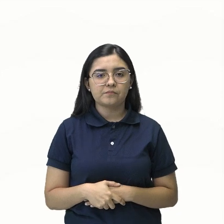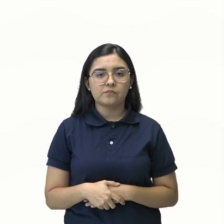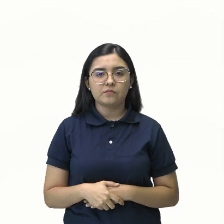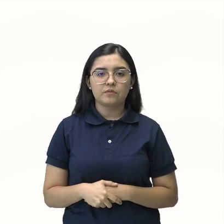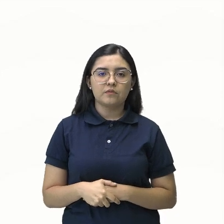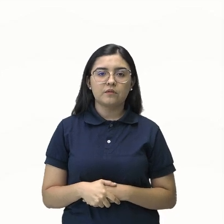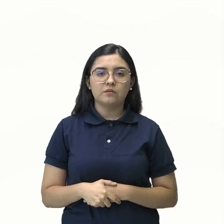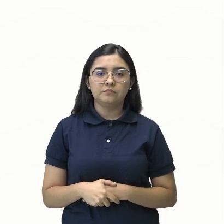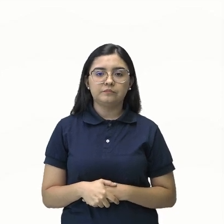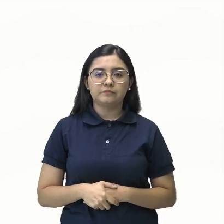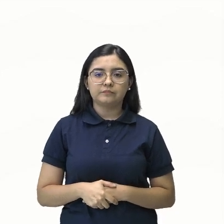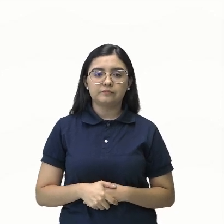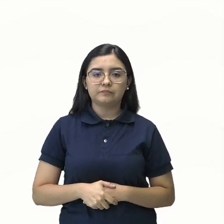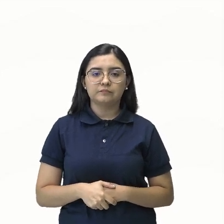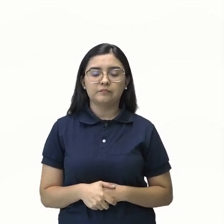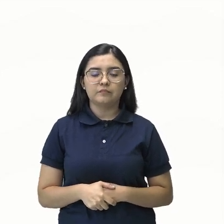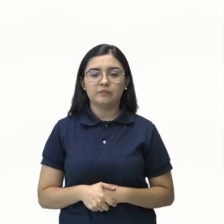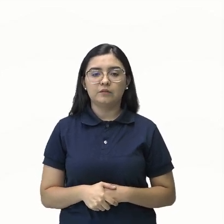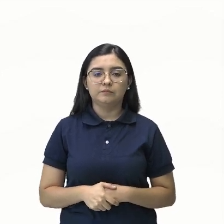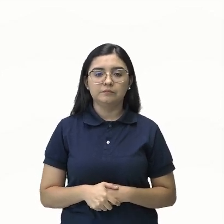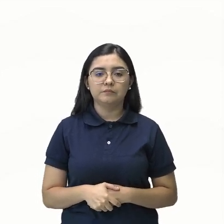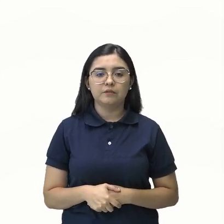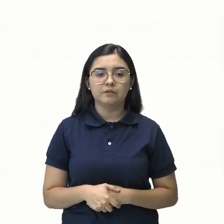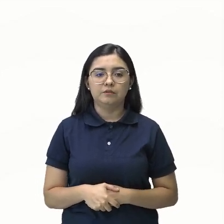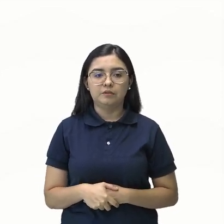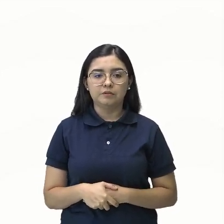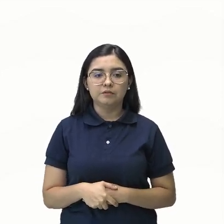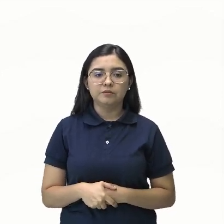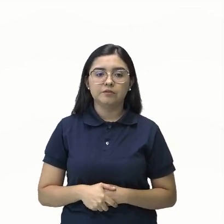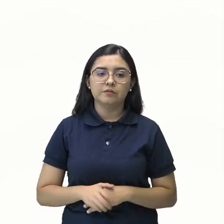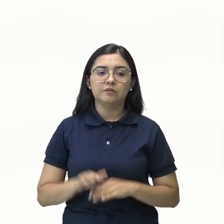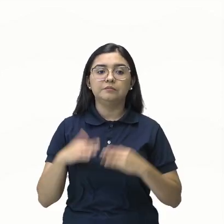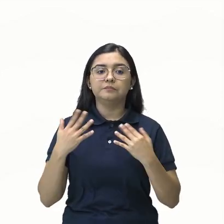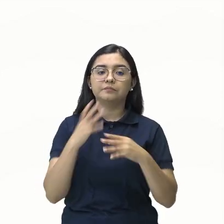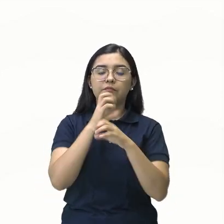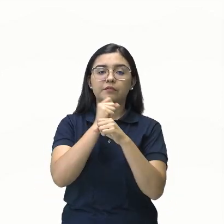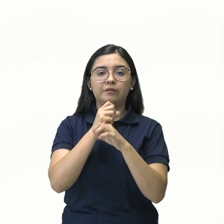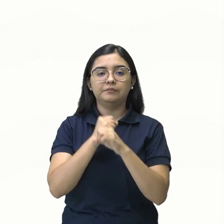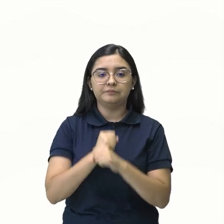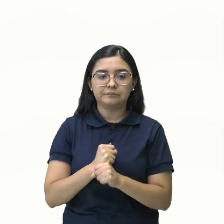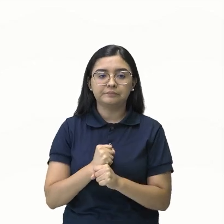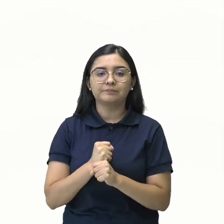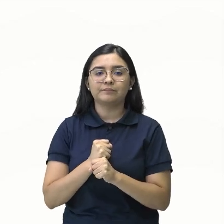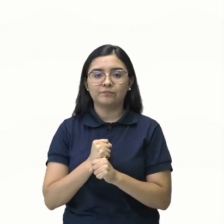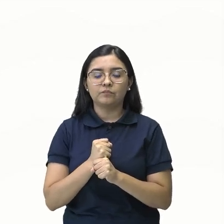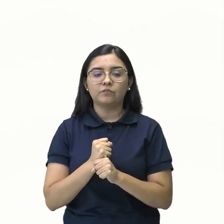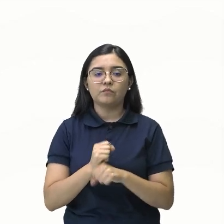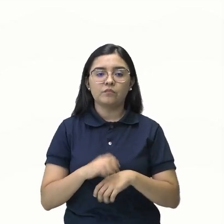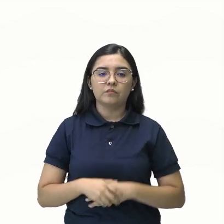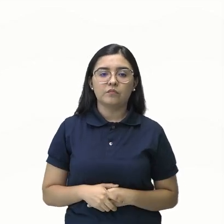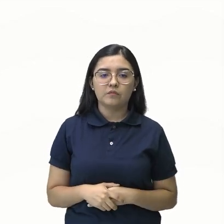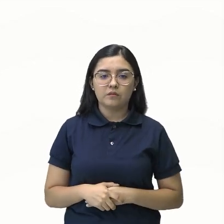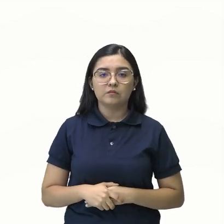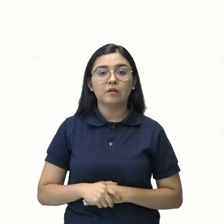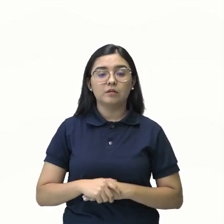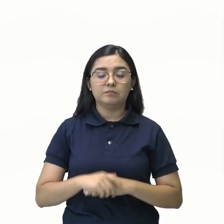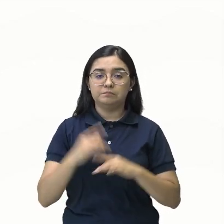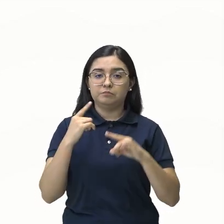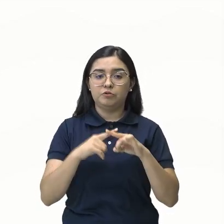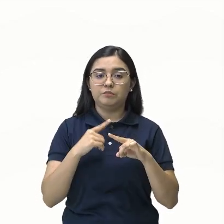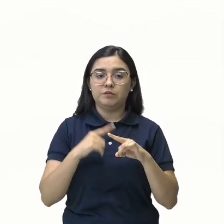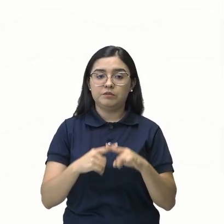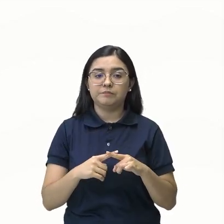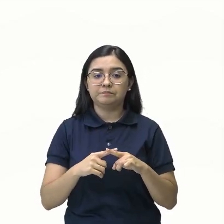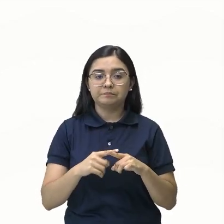1,5, tá? Eu efetuando aqui a nossa multiplicação, 1,5 vezes 1,5 vezes